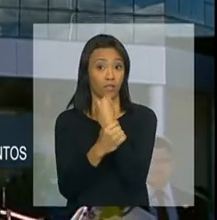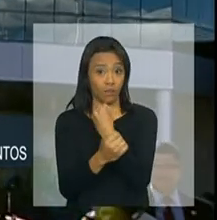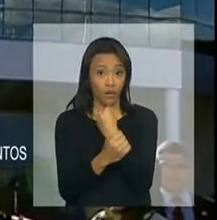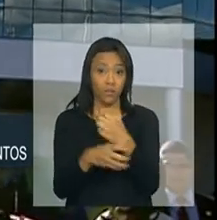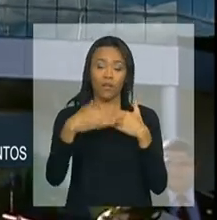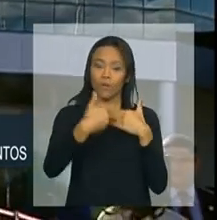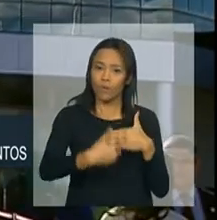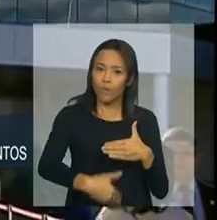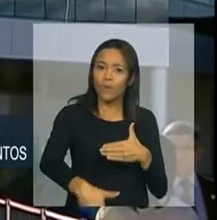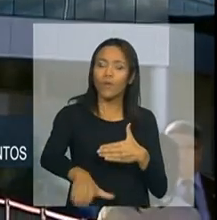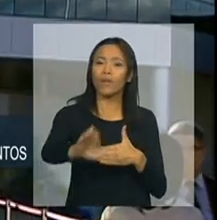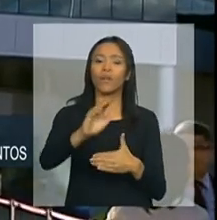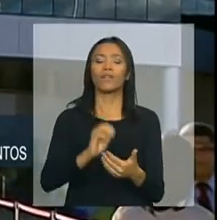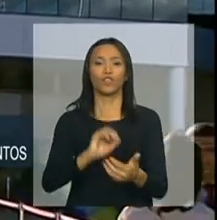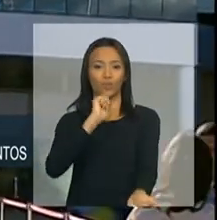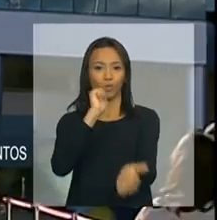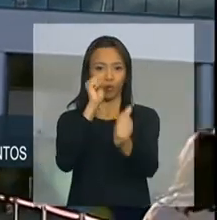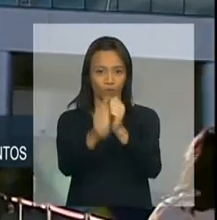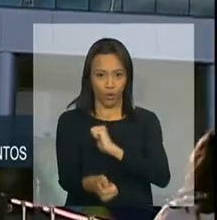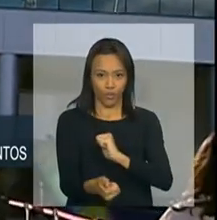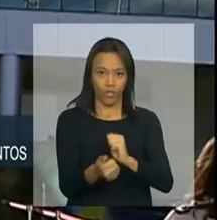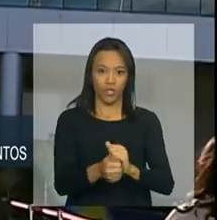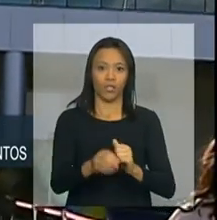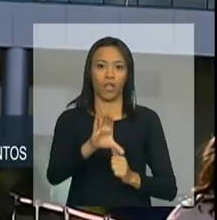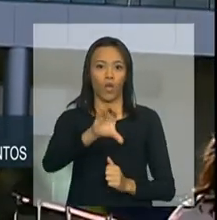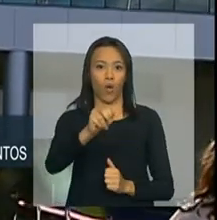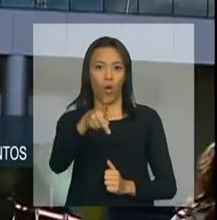jogos da Copa das Confederações